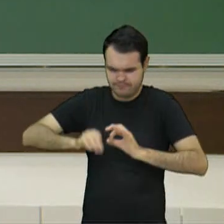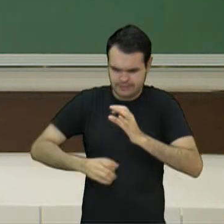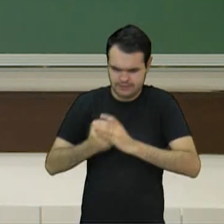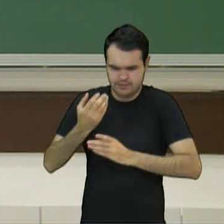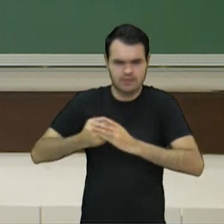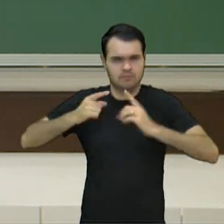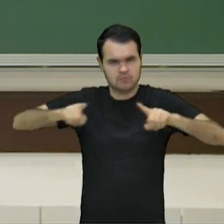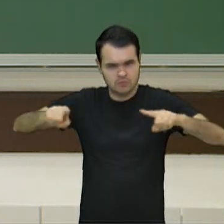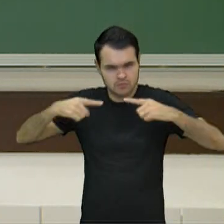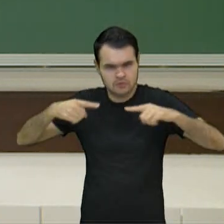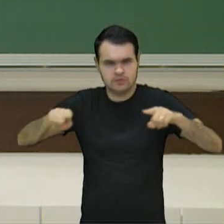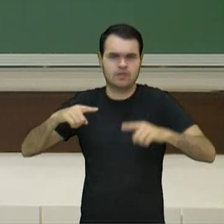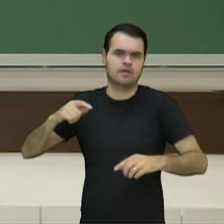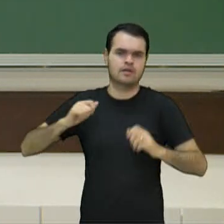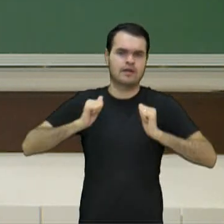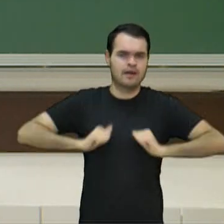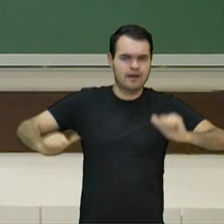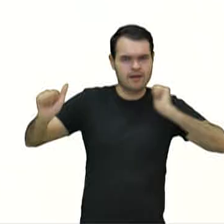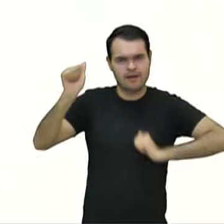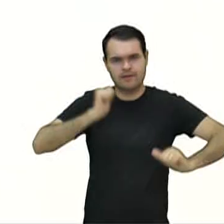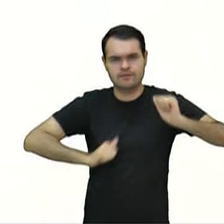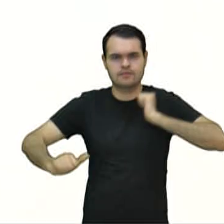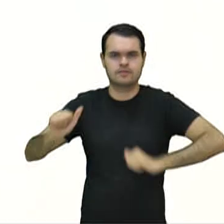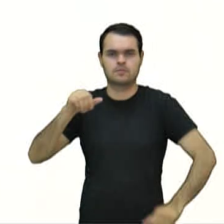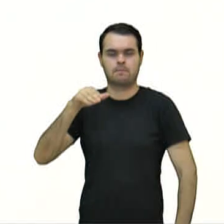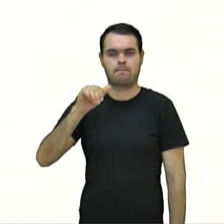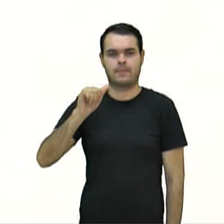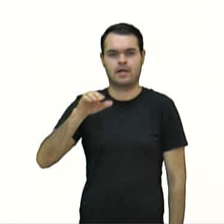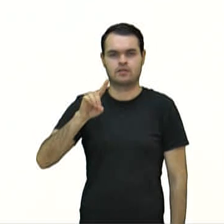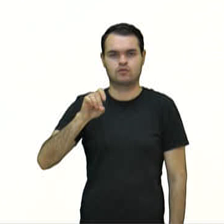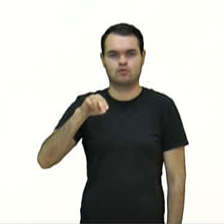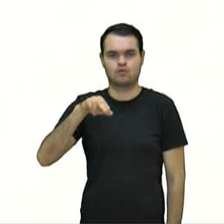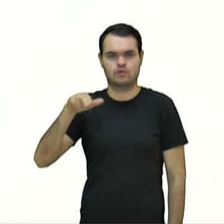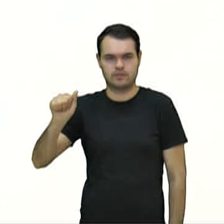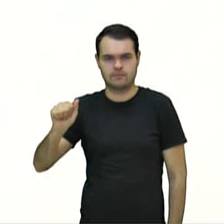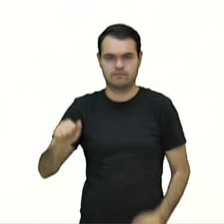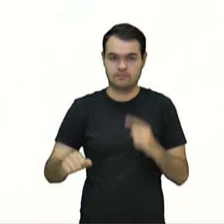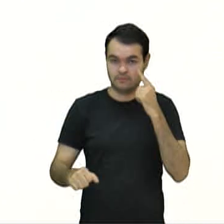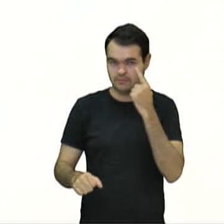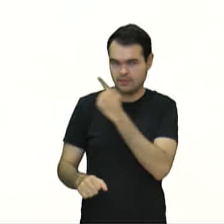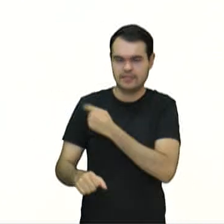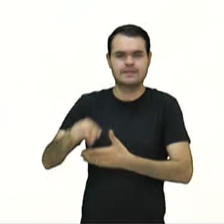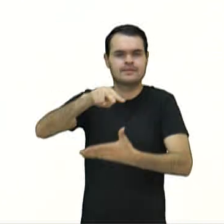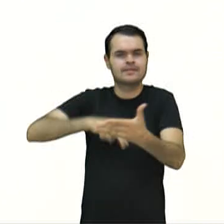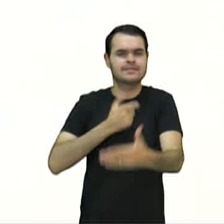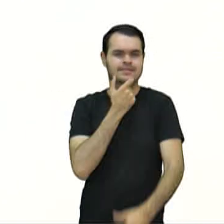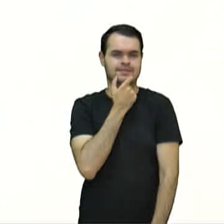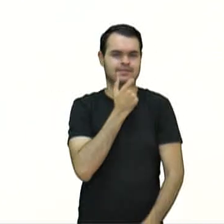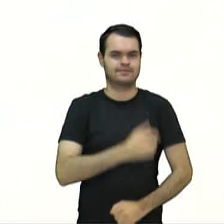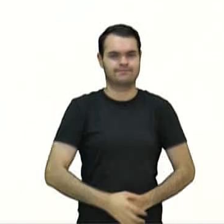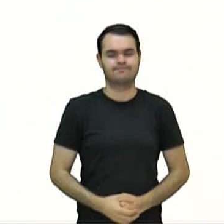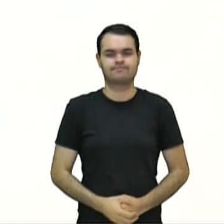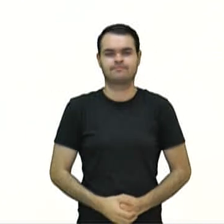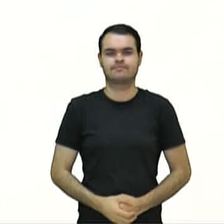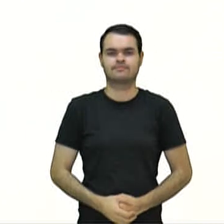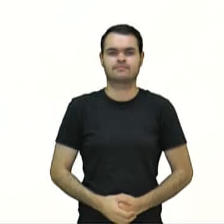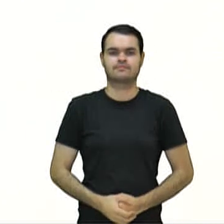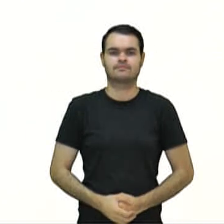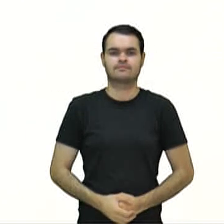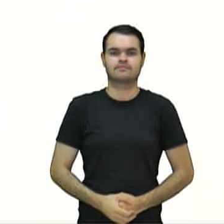profissões, Madonna. Primeiro, Madonna was a pop music singer and actress who went solo